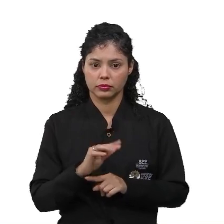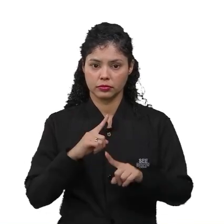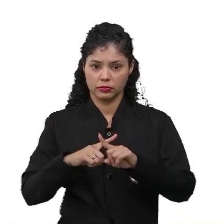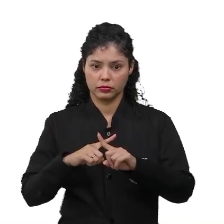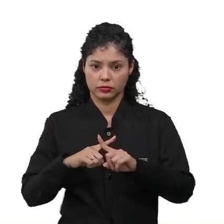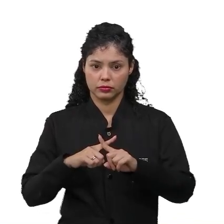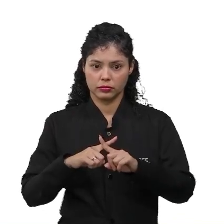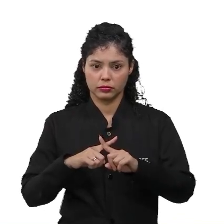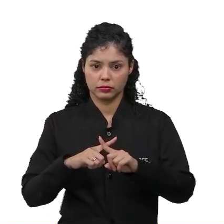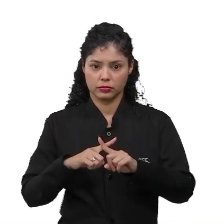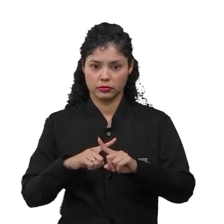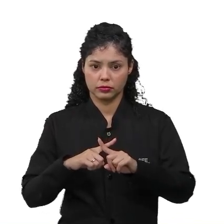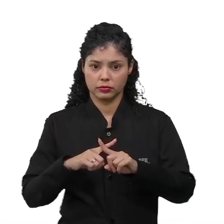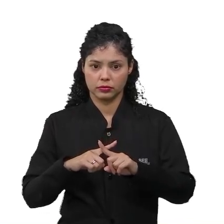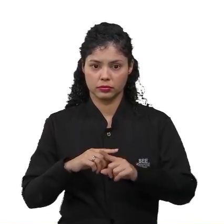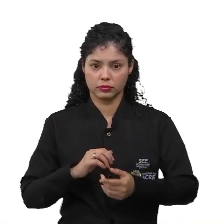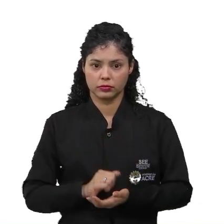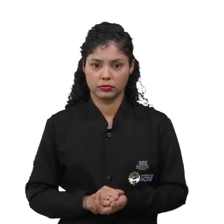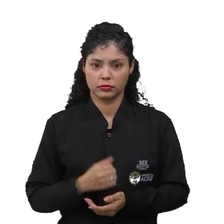de